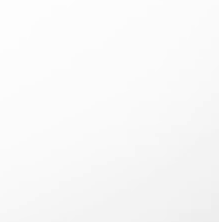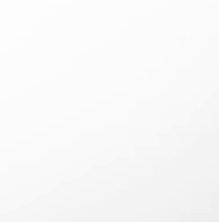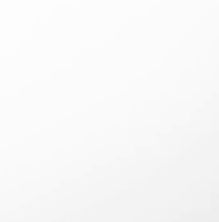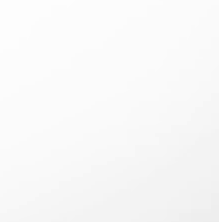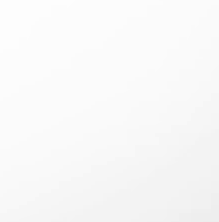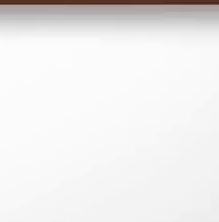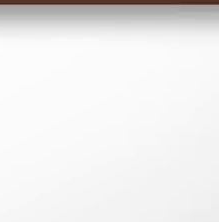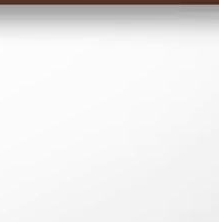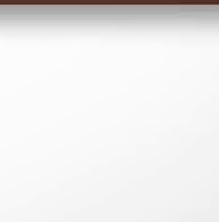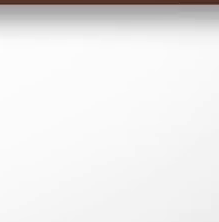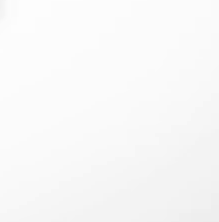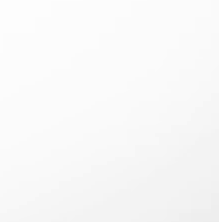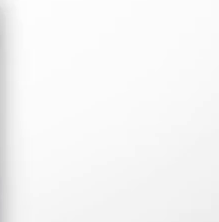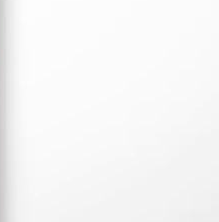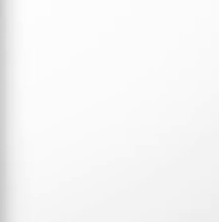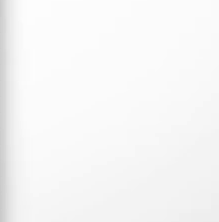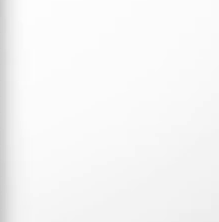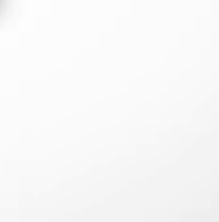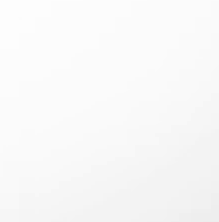Música